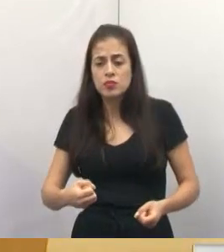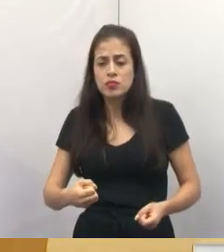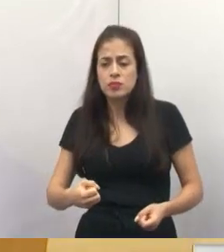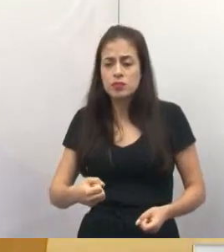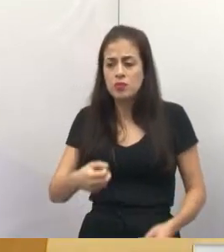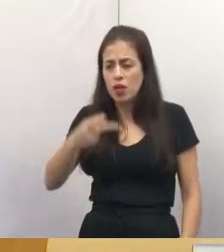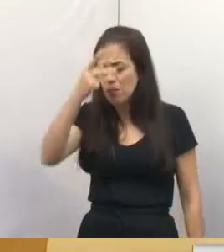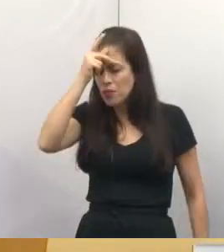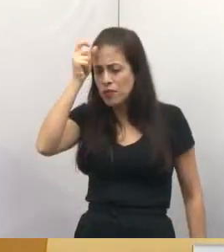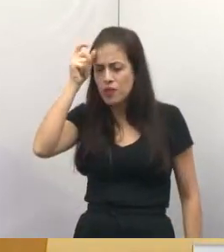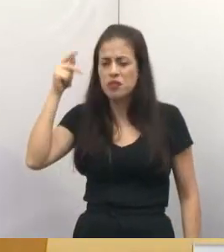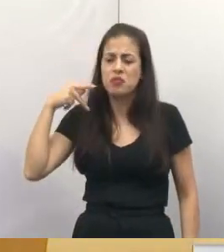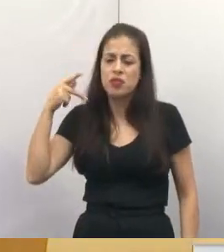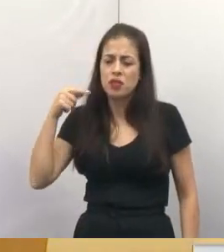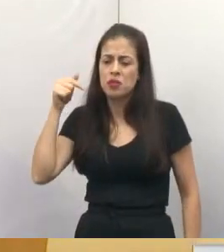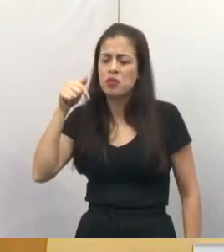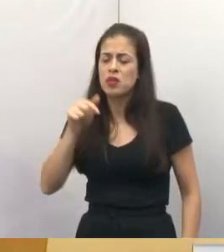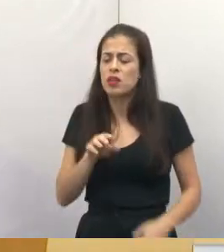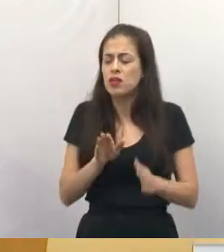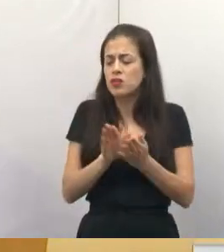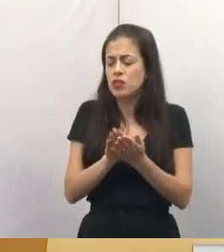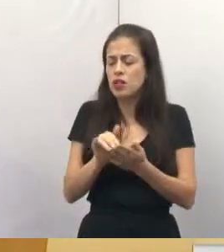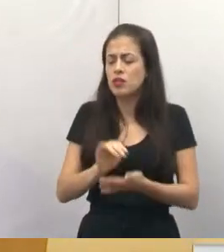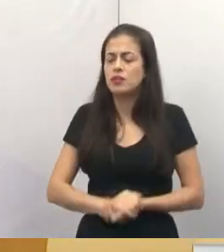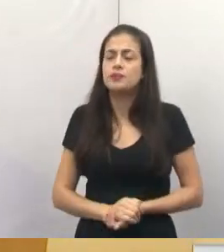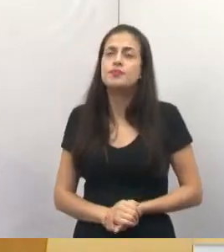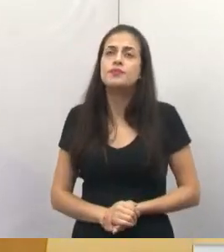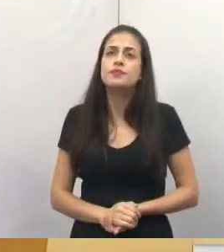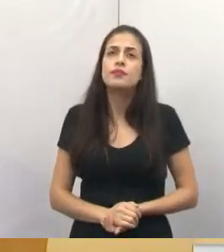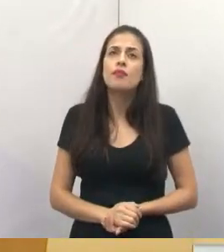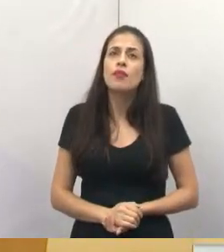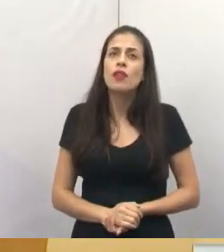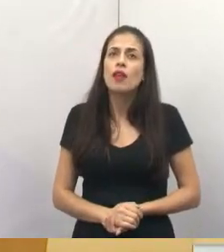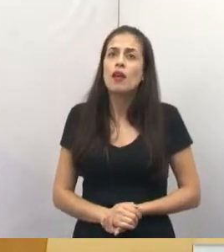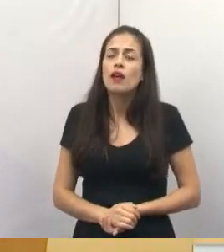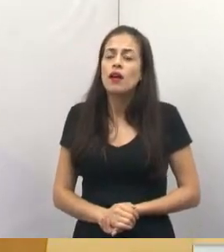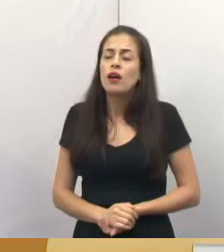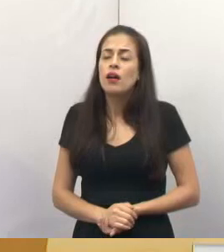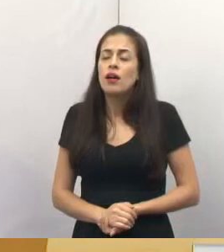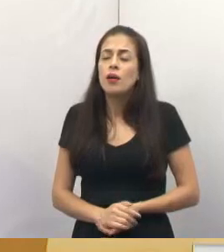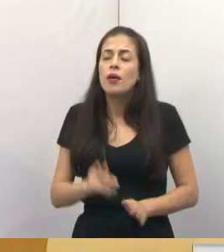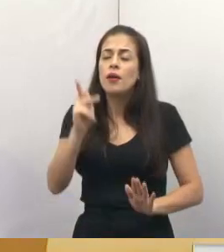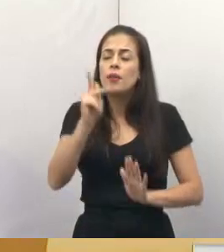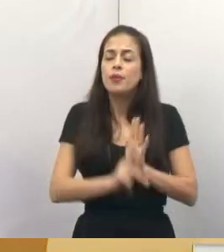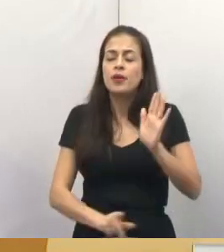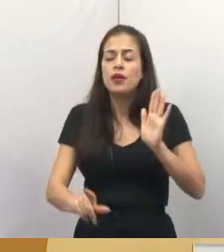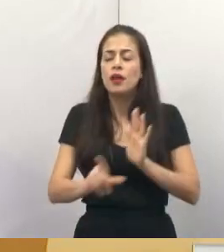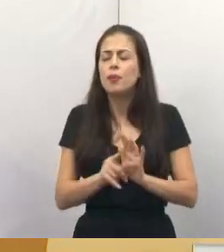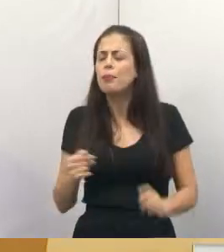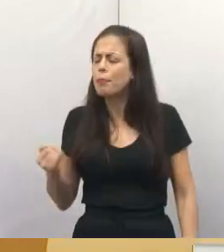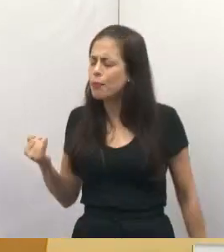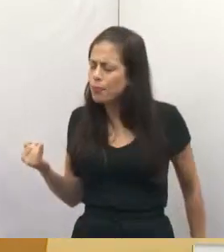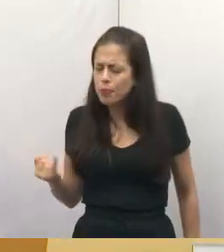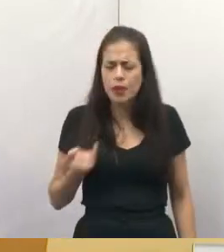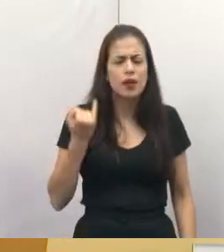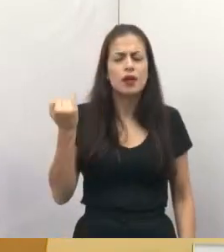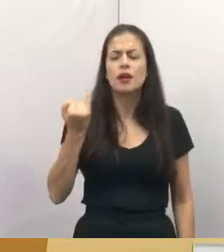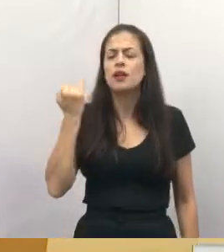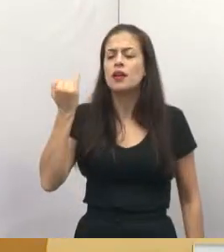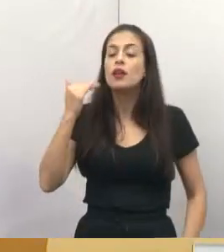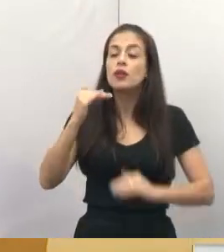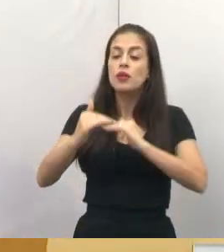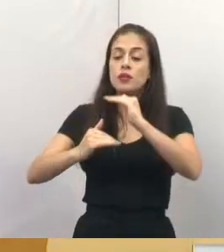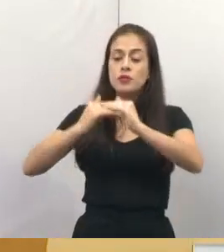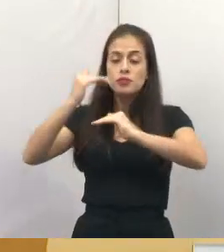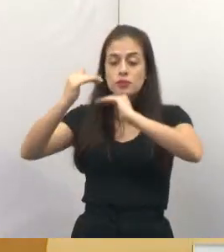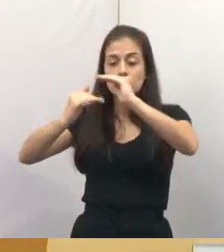legislatura. E hoje nós estamos apresentando um projeto de lei que a gente acha que é muito importante para o desenvolvimento